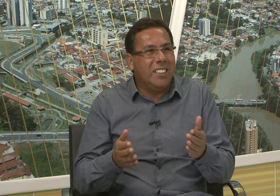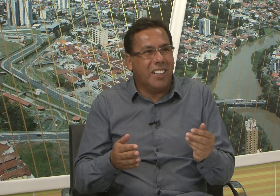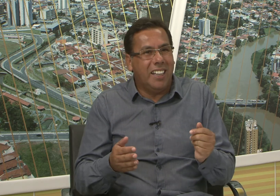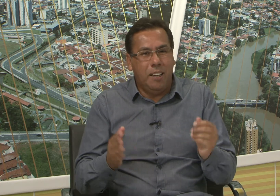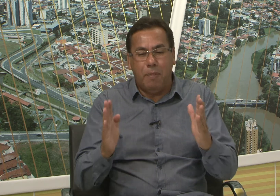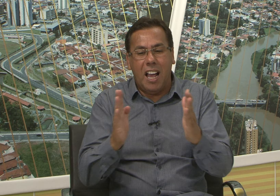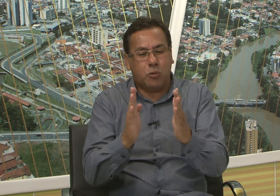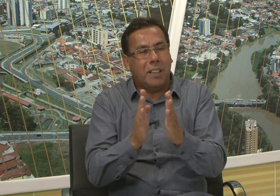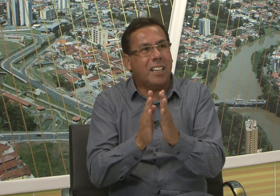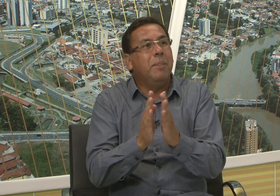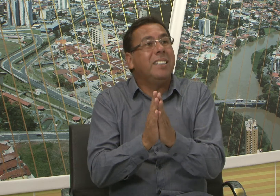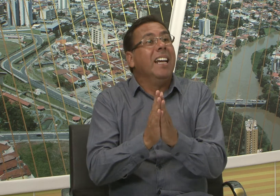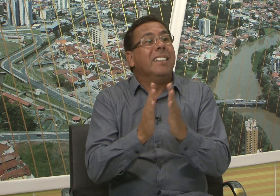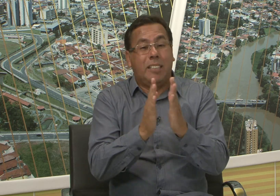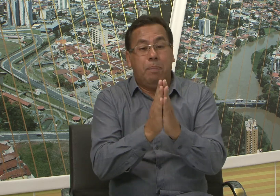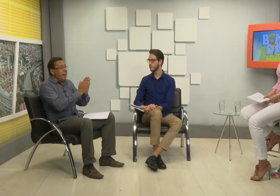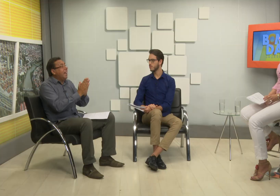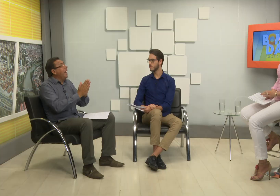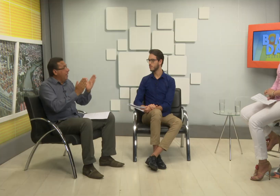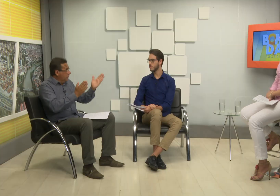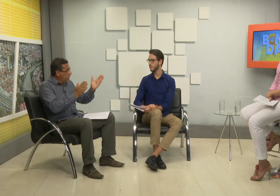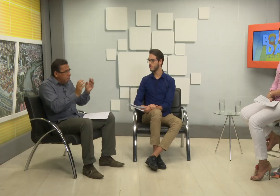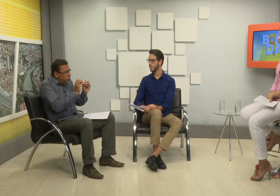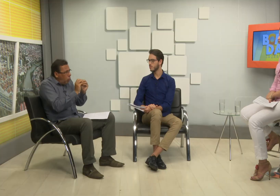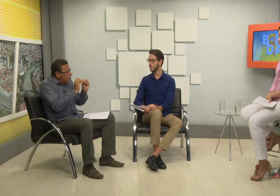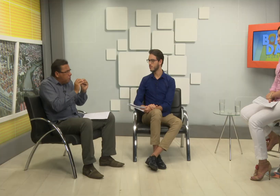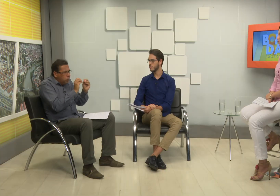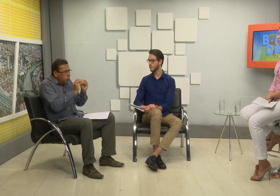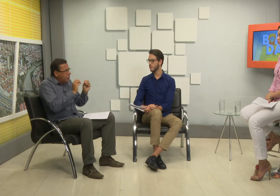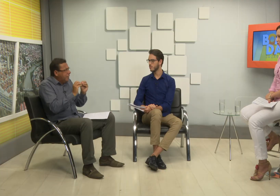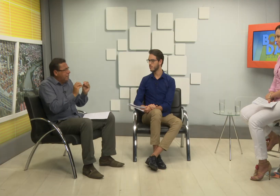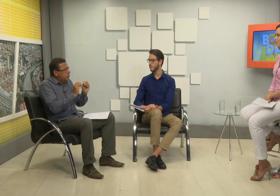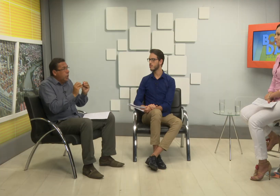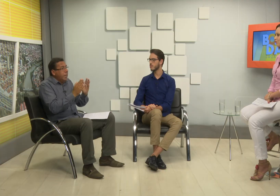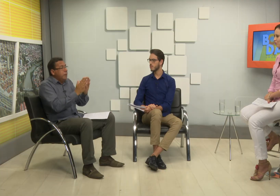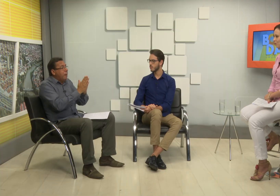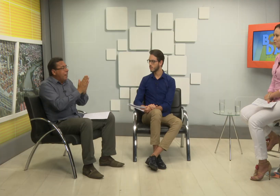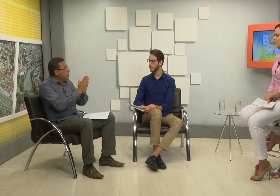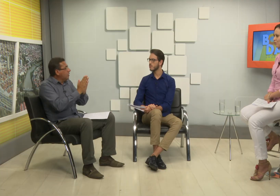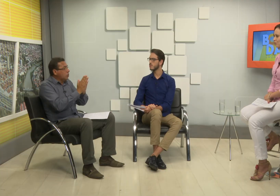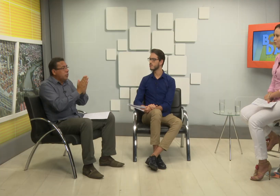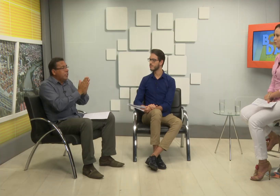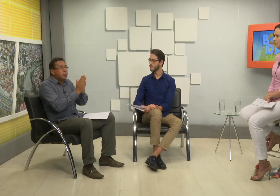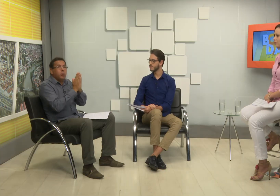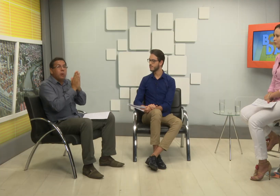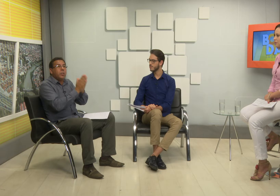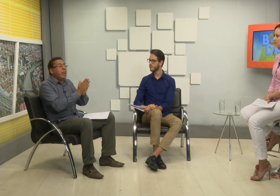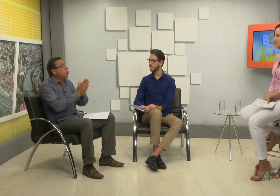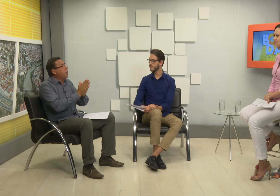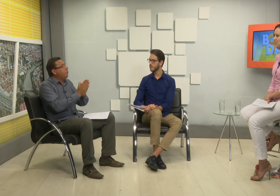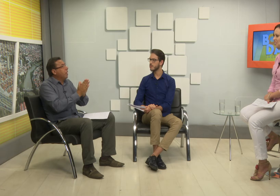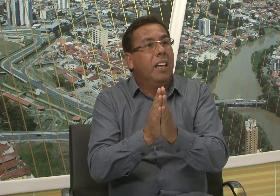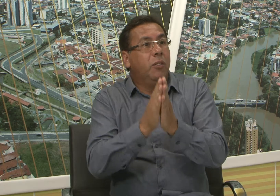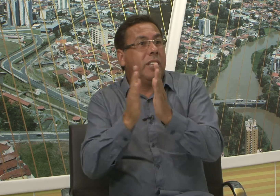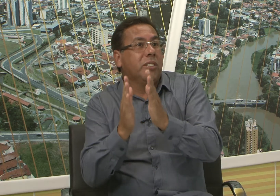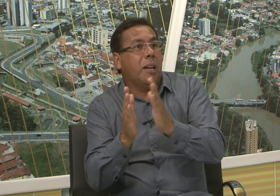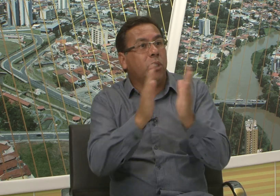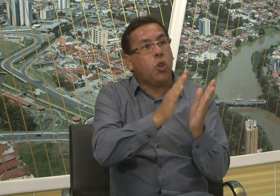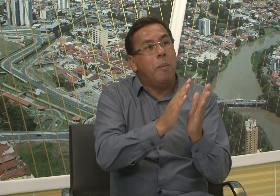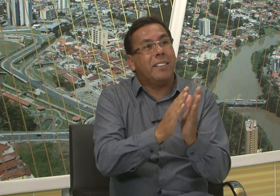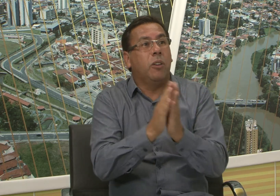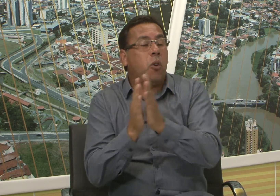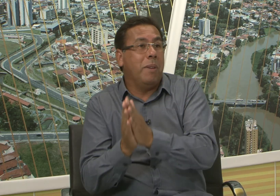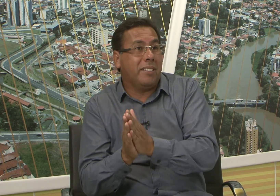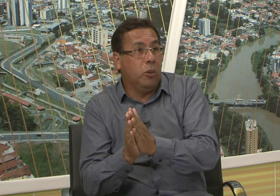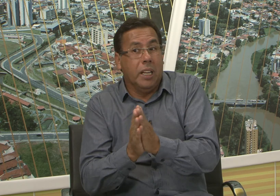comum aqui em Jacareí, bairros praticamente inclusive nomes muito parecidos e bairros que são divididos por uma única rua. Sim. E você não sabe